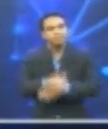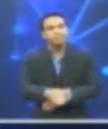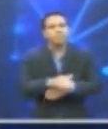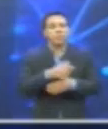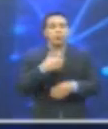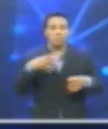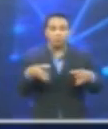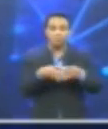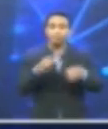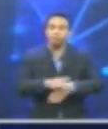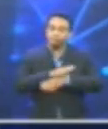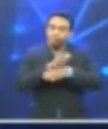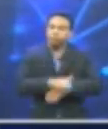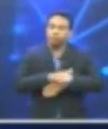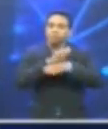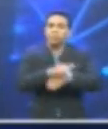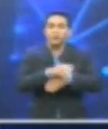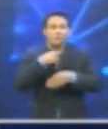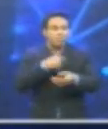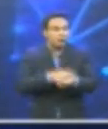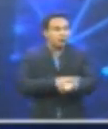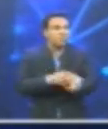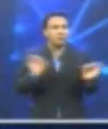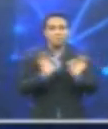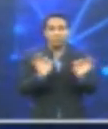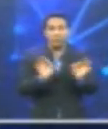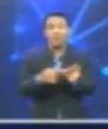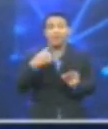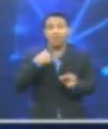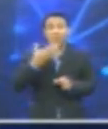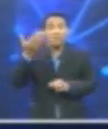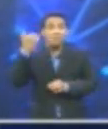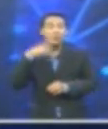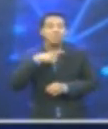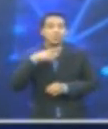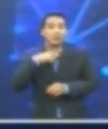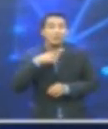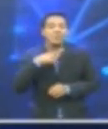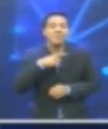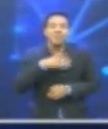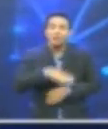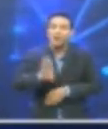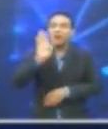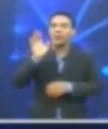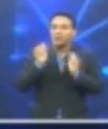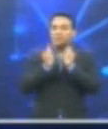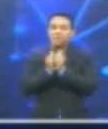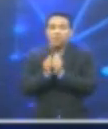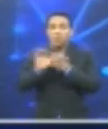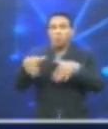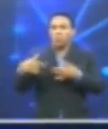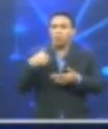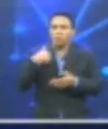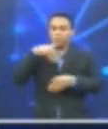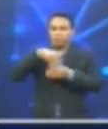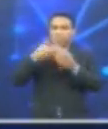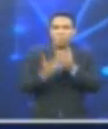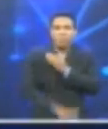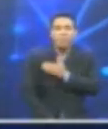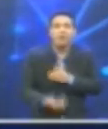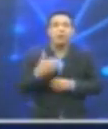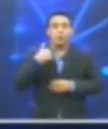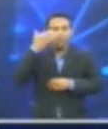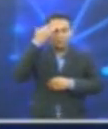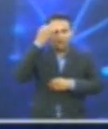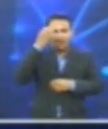seu partido PDT, sem nenhum nervosismo, eu tinha o meu candidato do PMDB, disputamos. Na hora que eu perdi a eleição, eu sei ganhar e sei